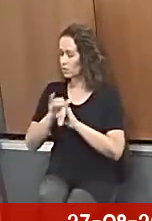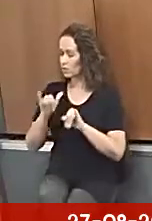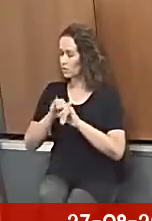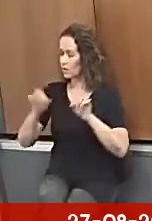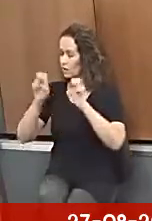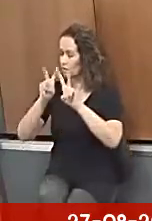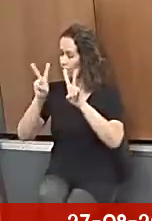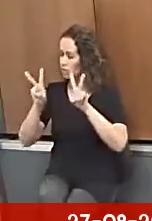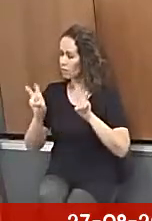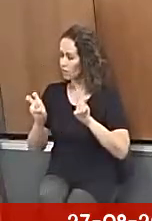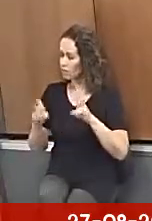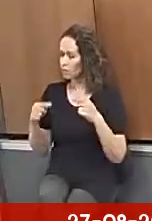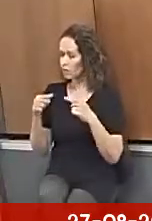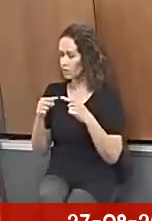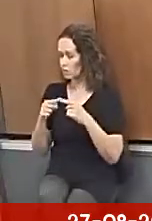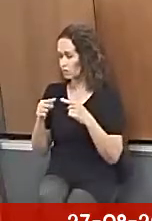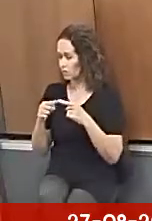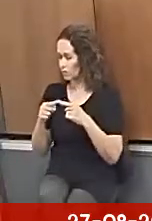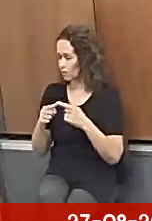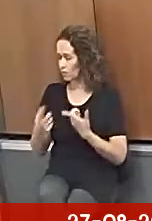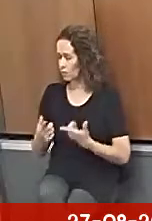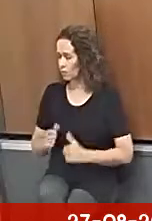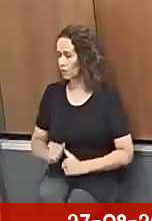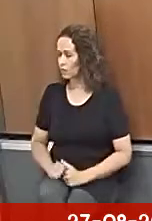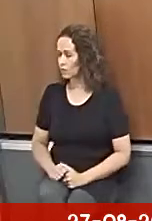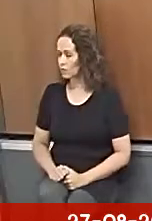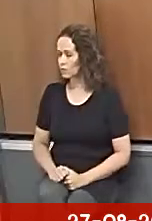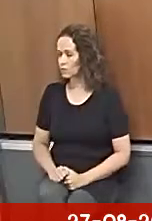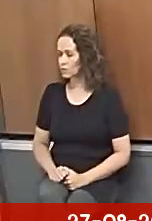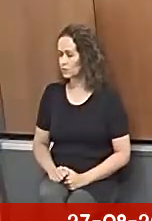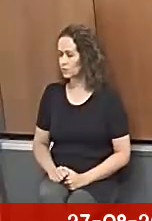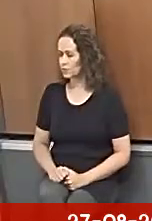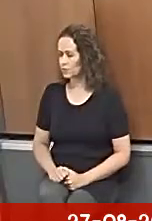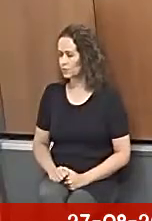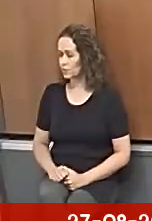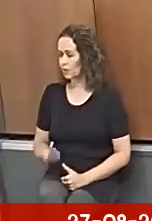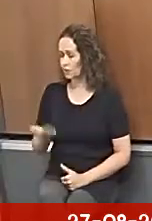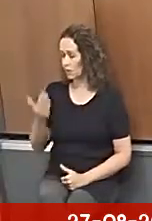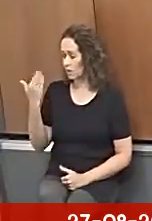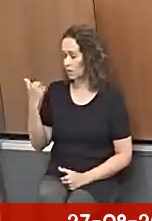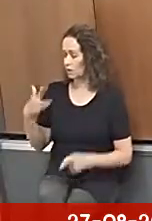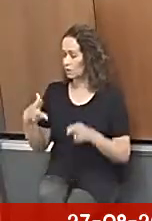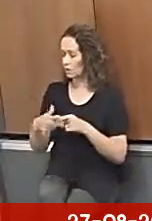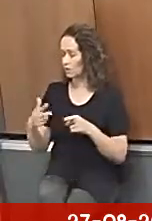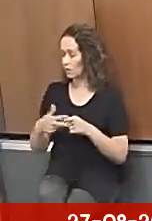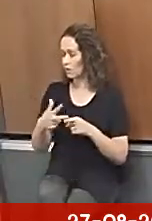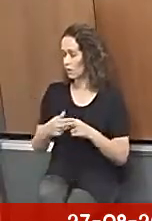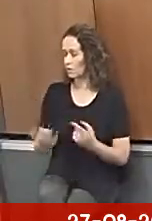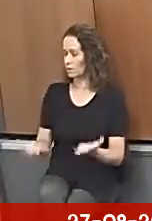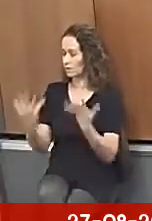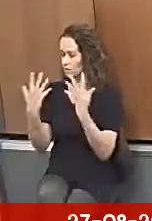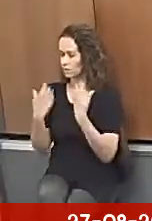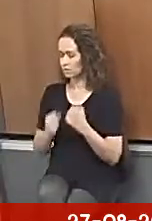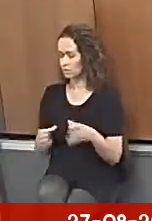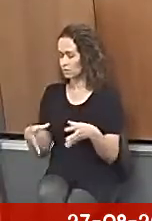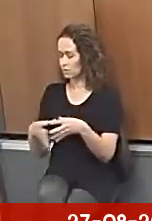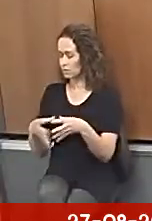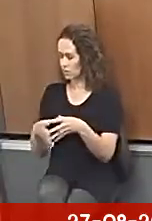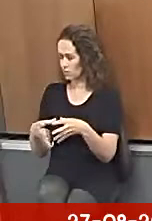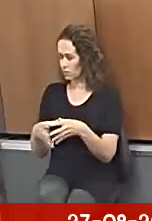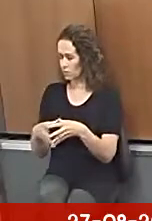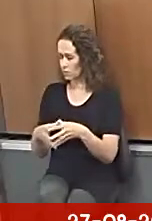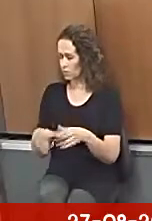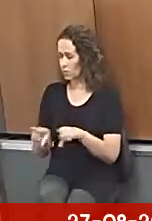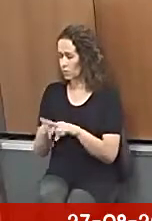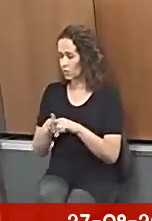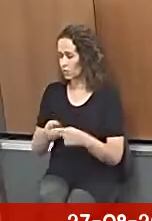relacionado ao desporto para amputados e receber a diretoria da associação mineira de desportos para